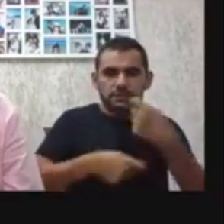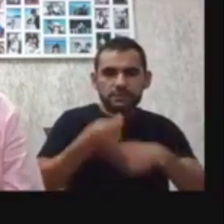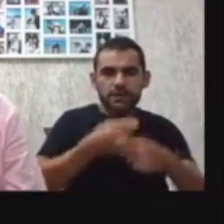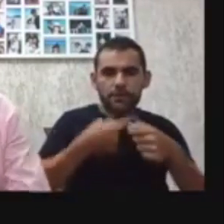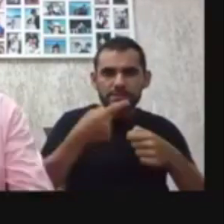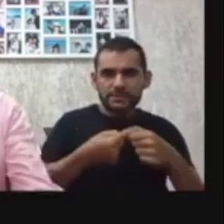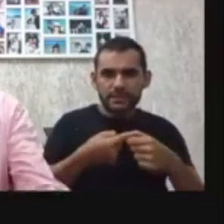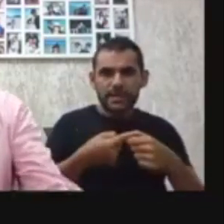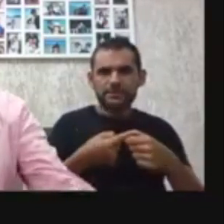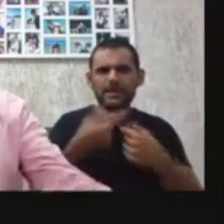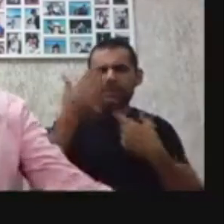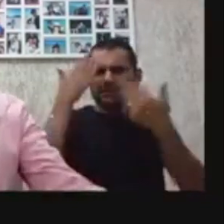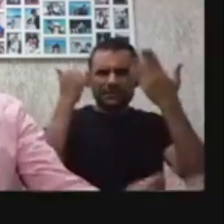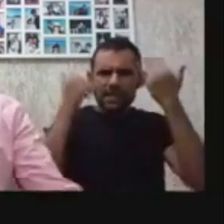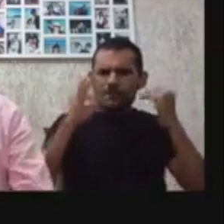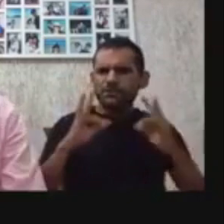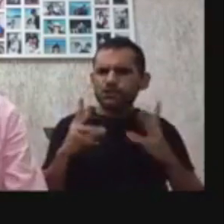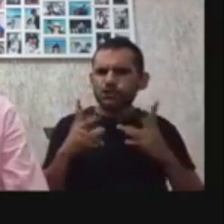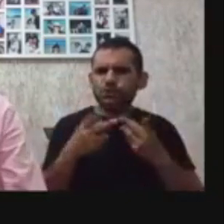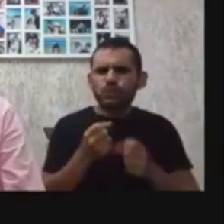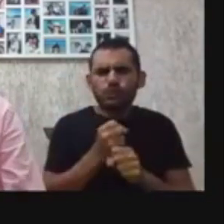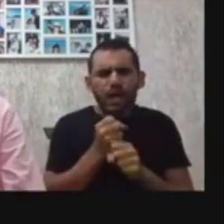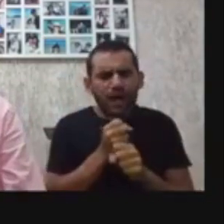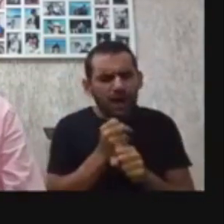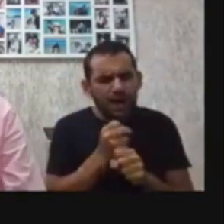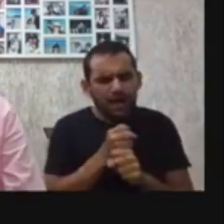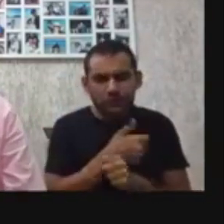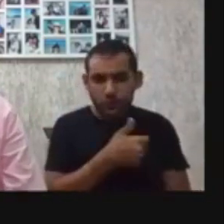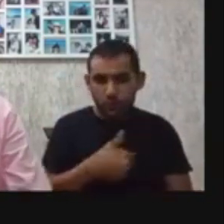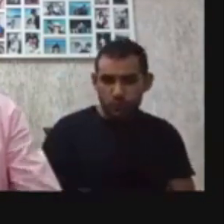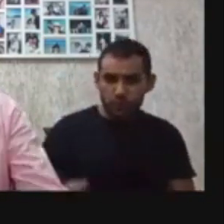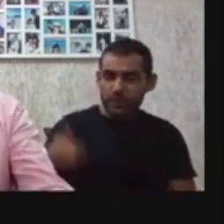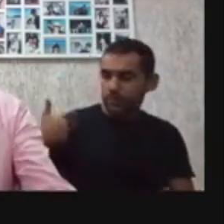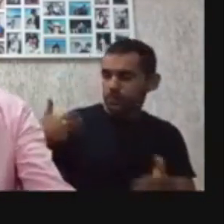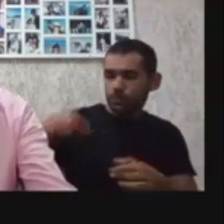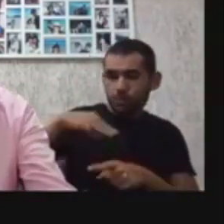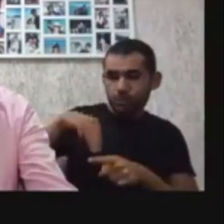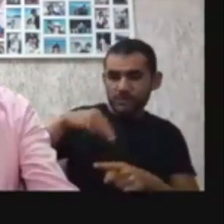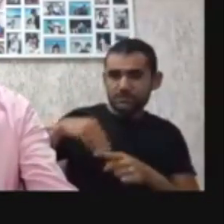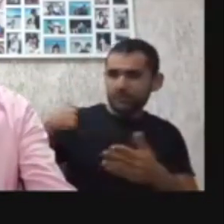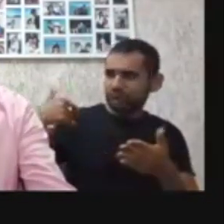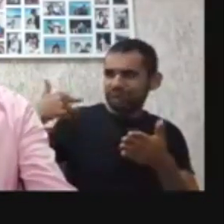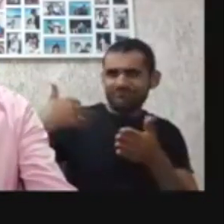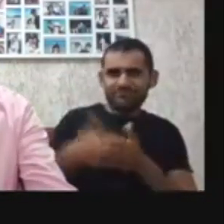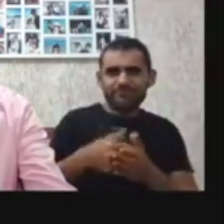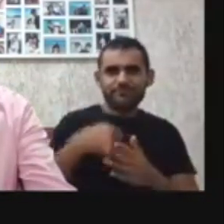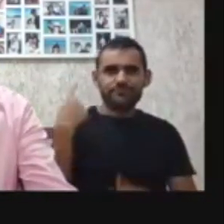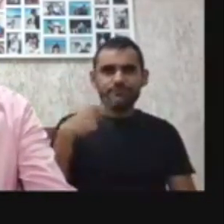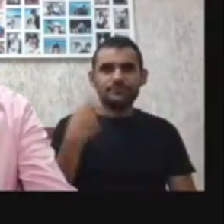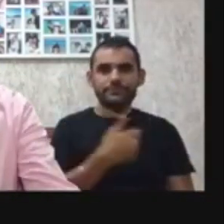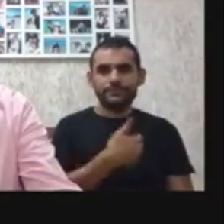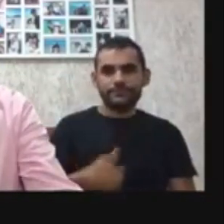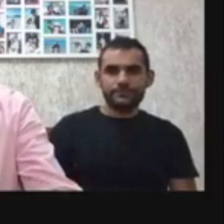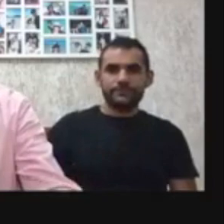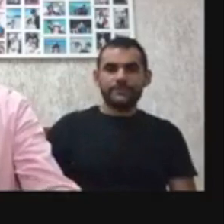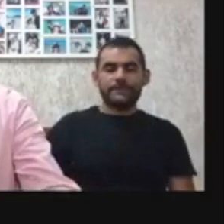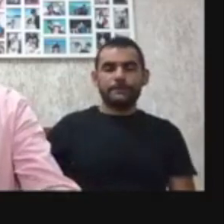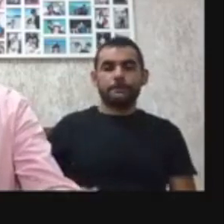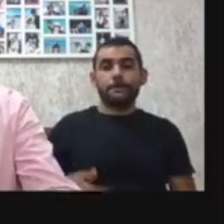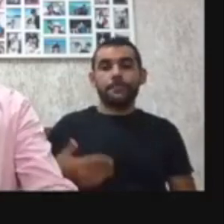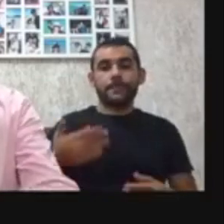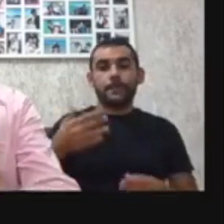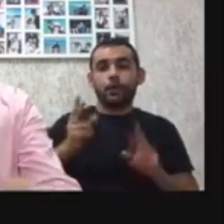uma cidade, sabe de tudo que já passou em anos de outros governos municipais. Nós temos que implantar uma política pública na nossa cidade